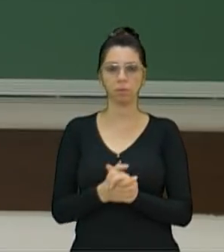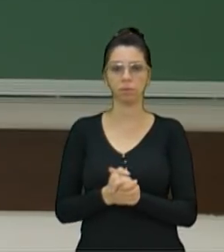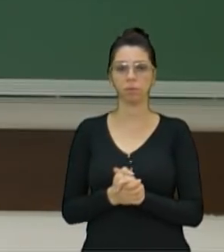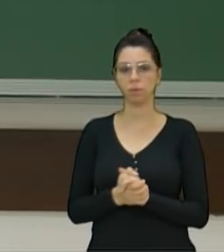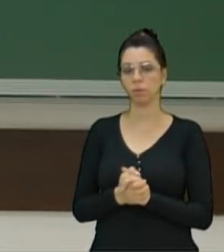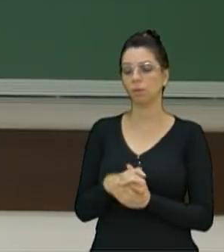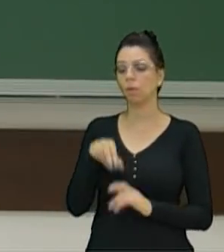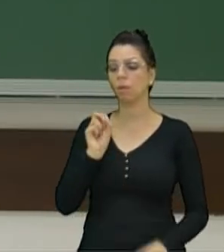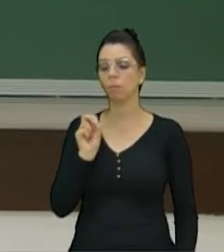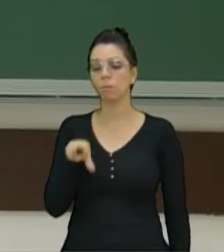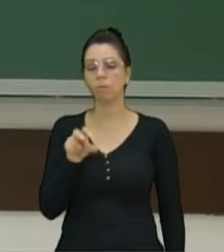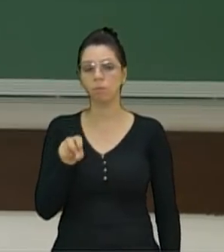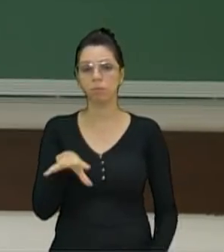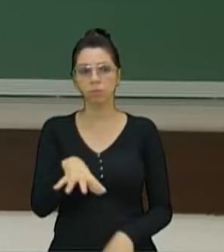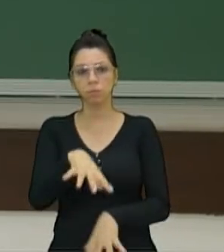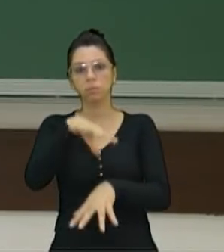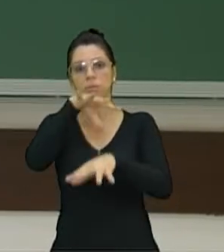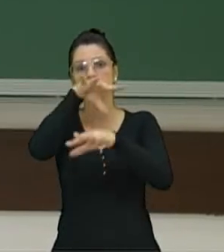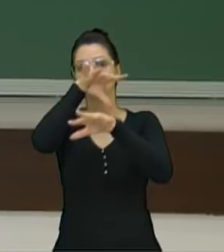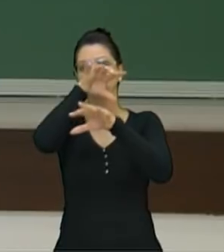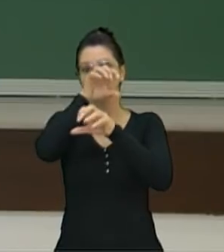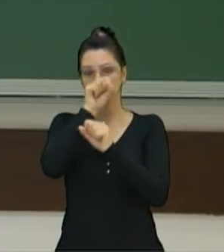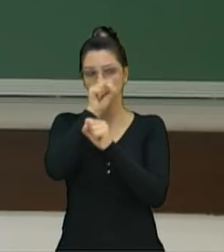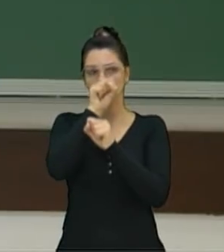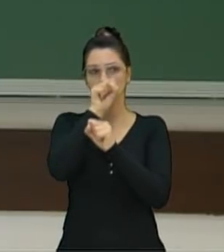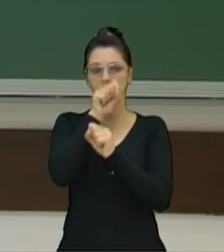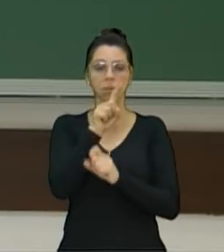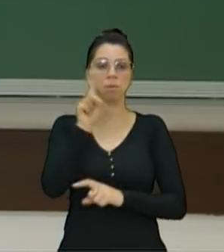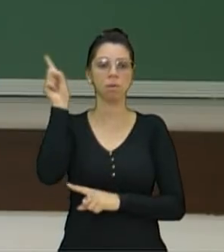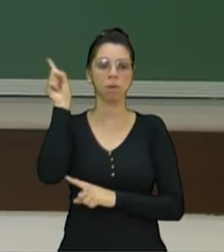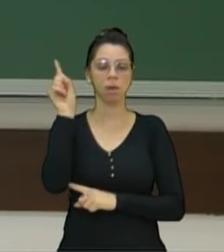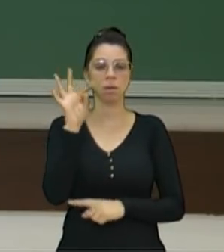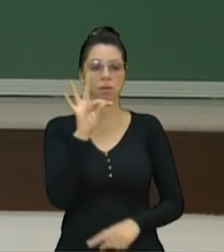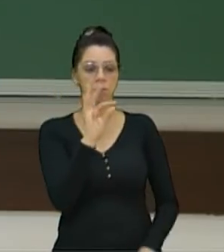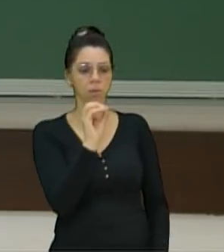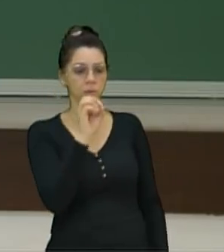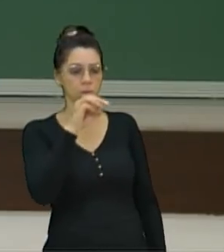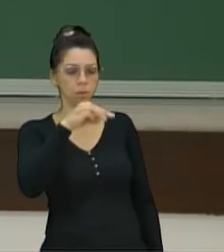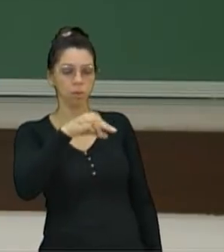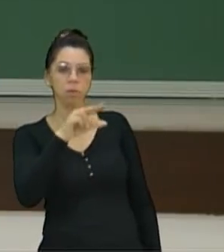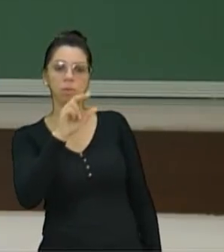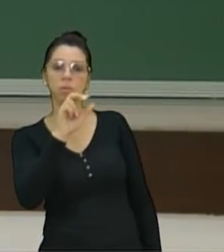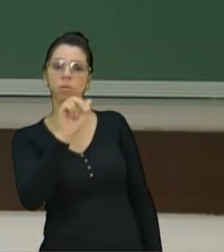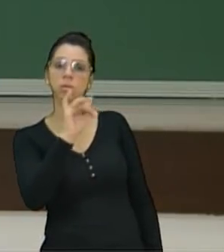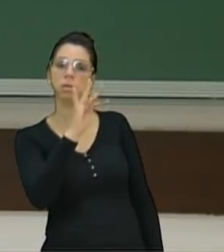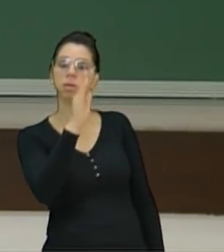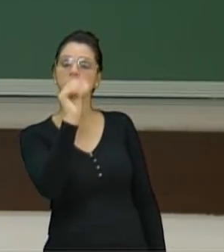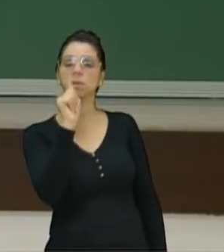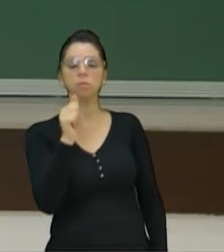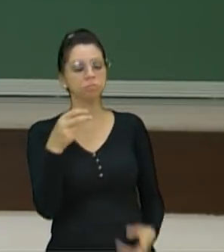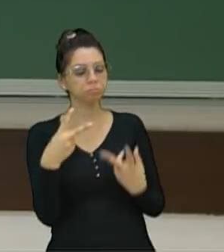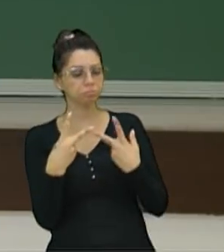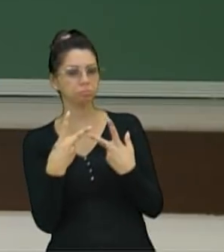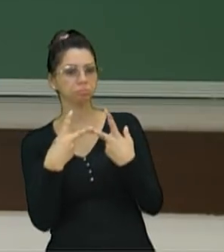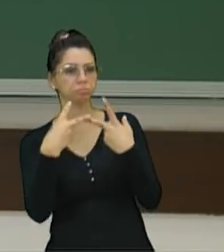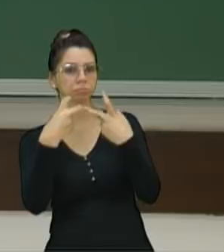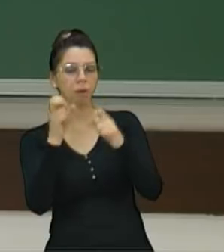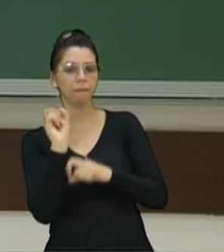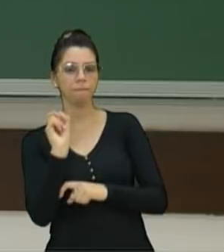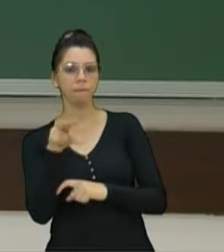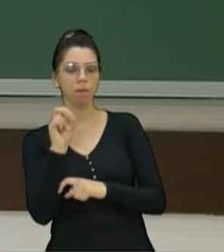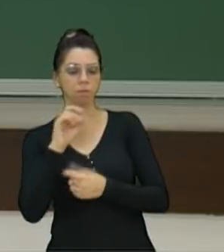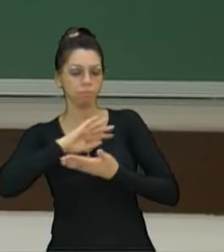o que vai acontecer? Muitas vezes essas tonsilas vão identificar aquele vírus e